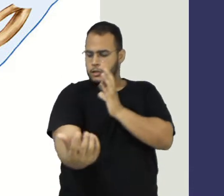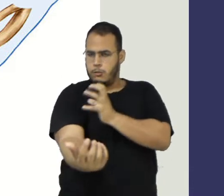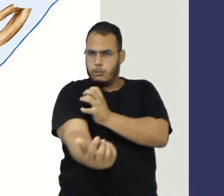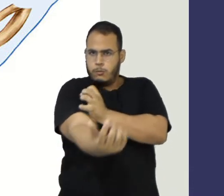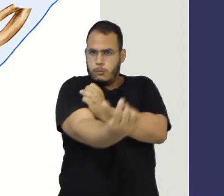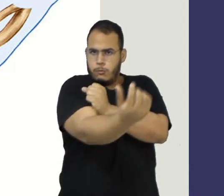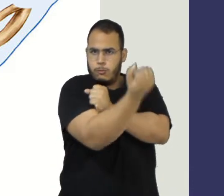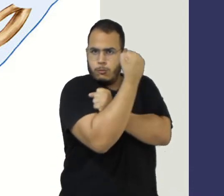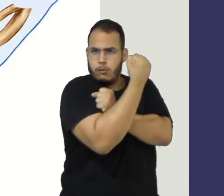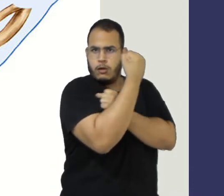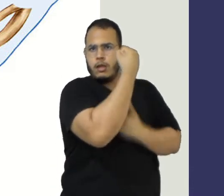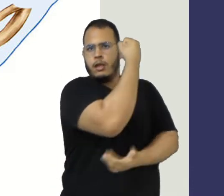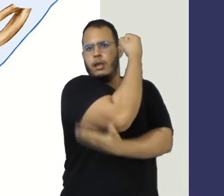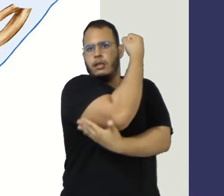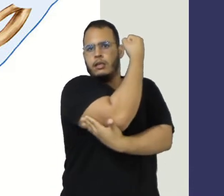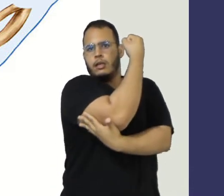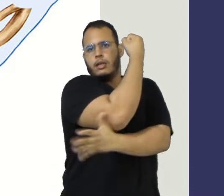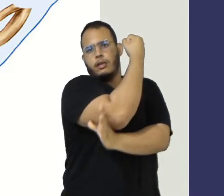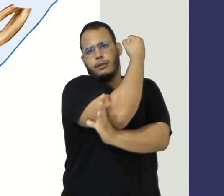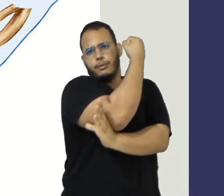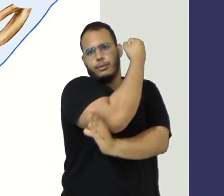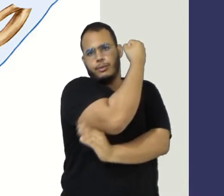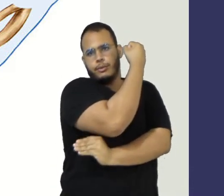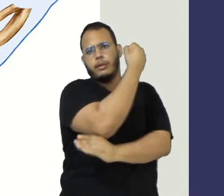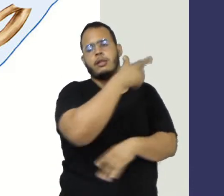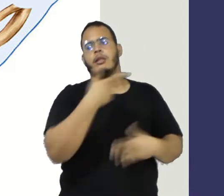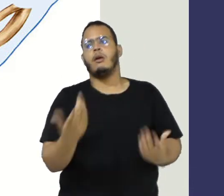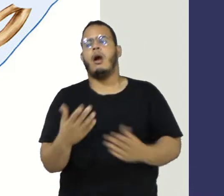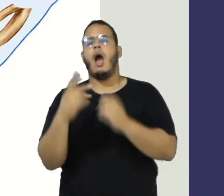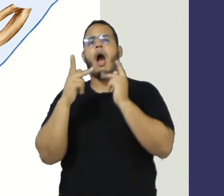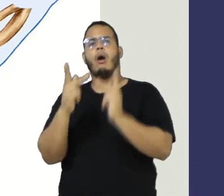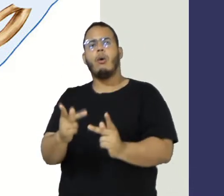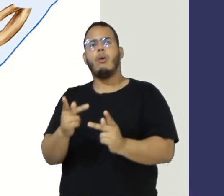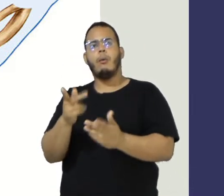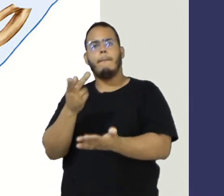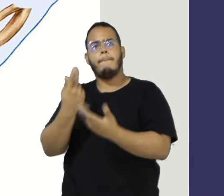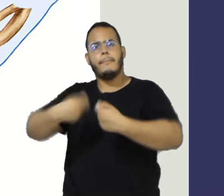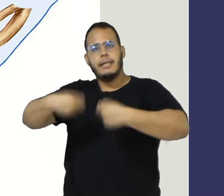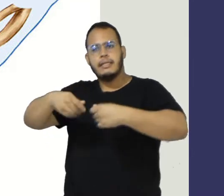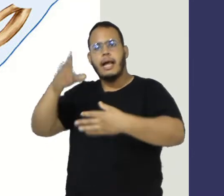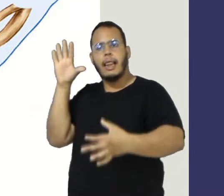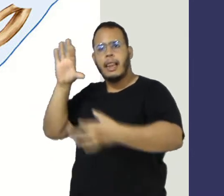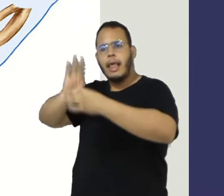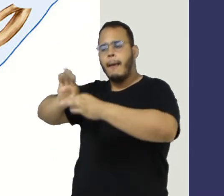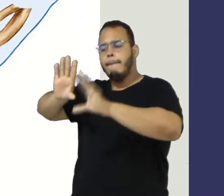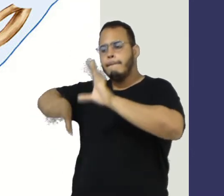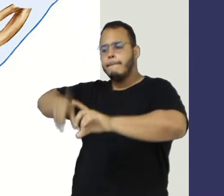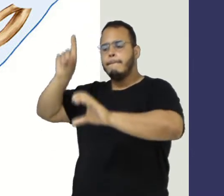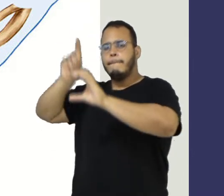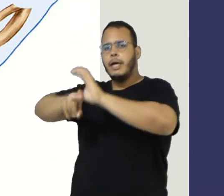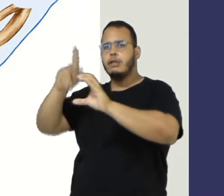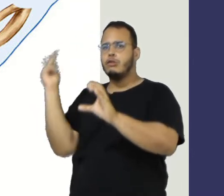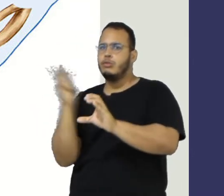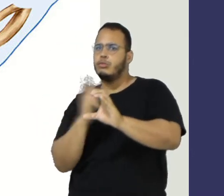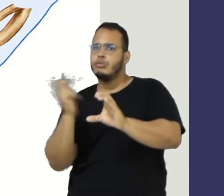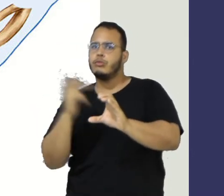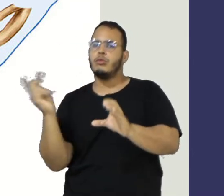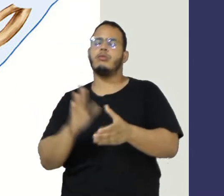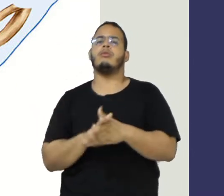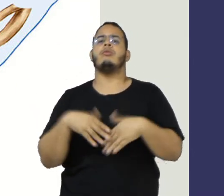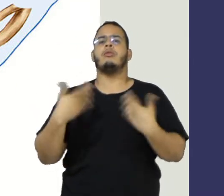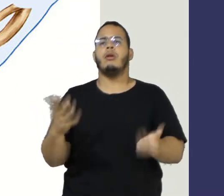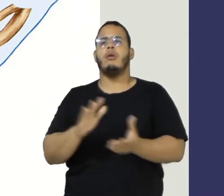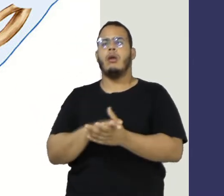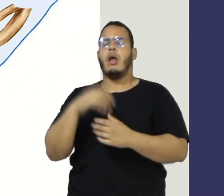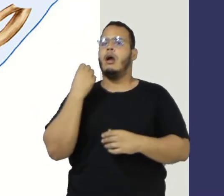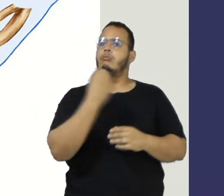vão estar relaxados. Então, ó, nesse movimento aqui, eu tenho os bíceps relaxados e os tríceps contraídos. Se eu